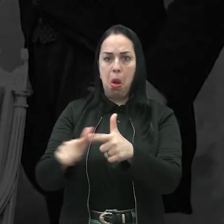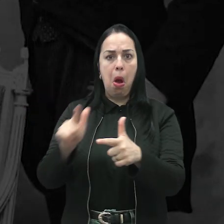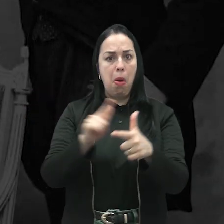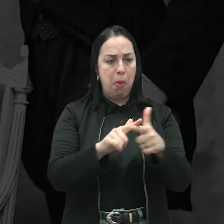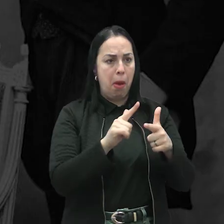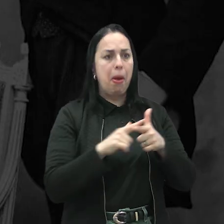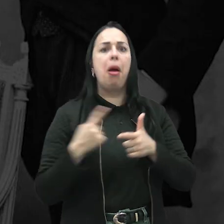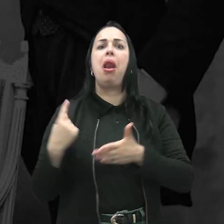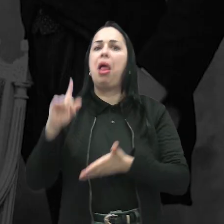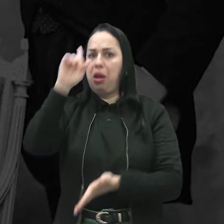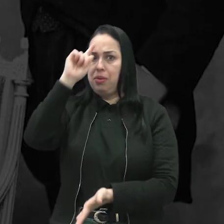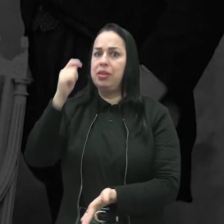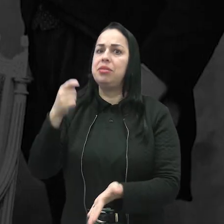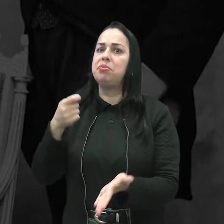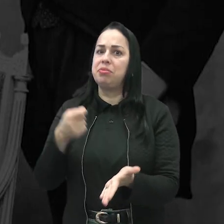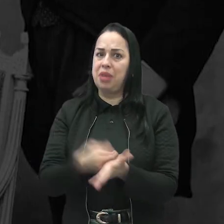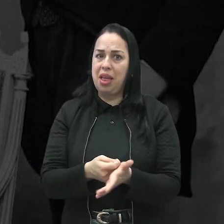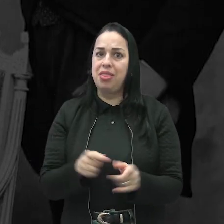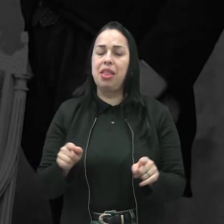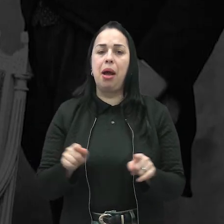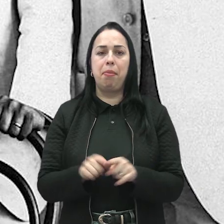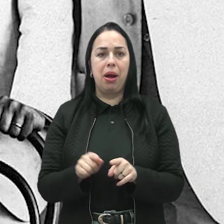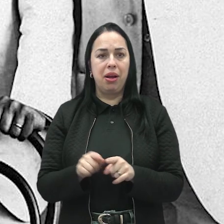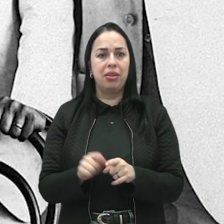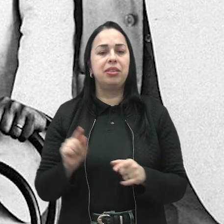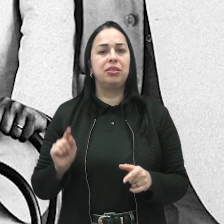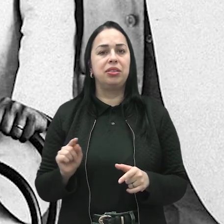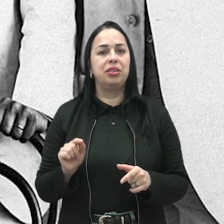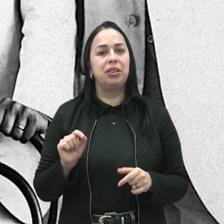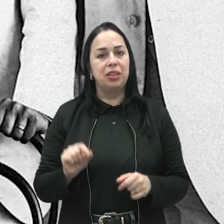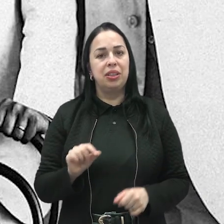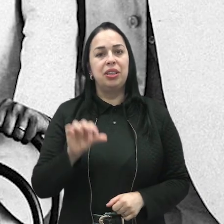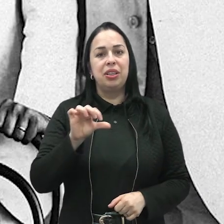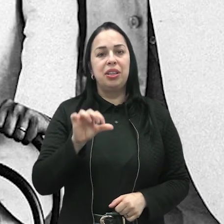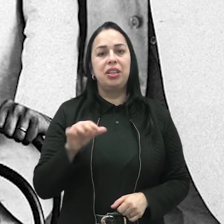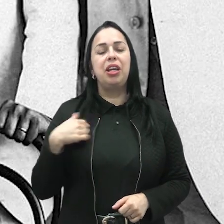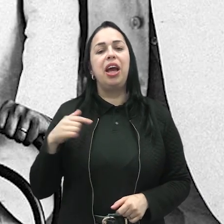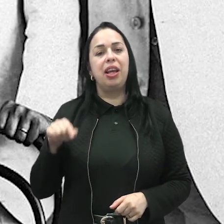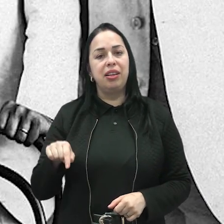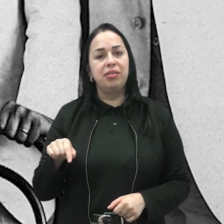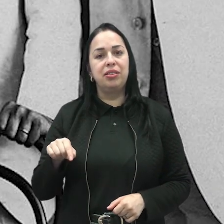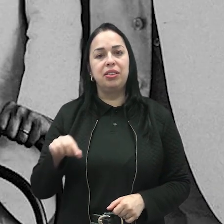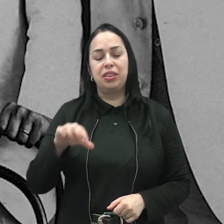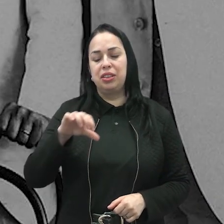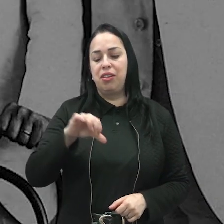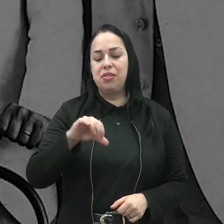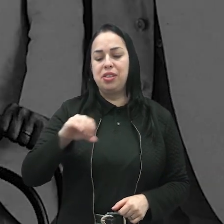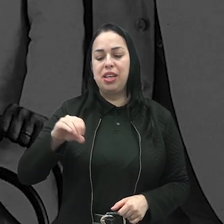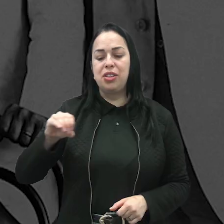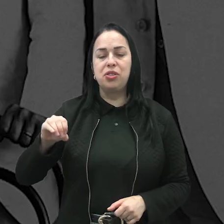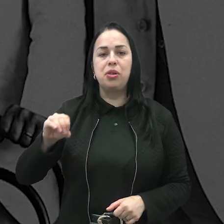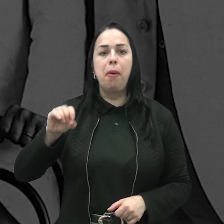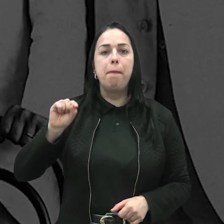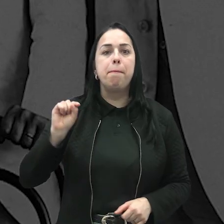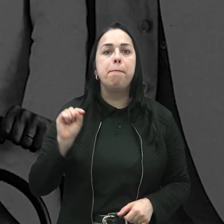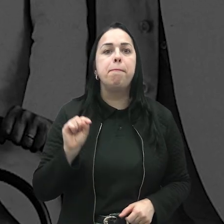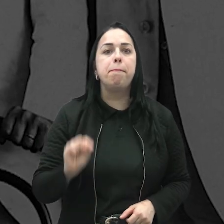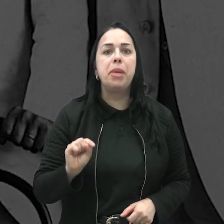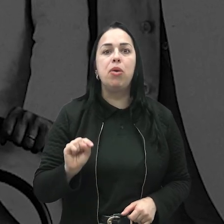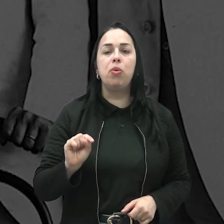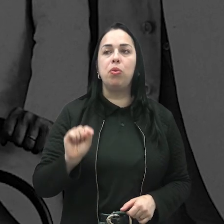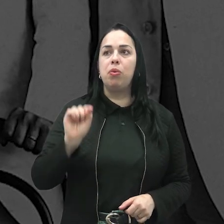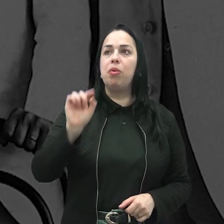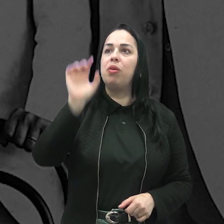resolver importantes questões de fronteiras e chegou a incorporar 900 mil quilômetros ao